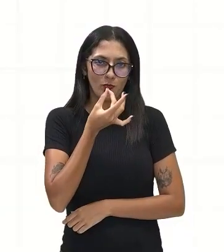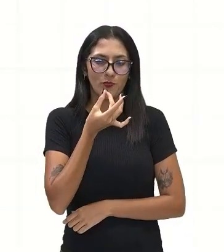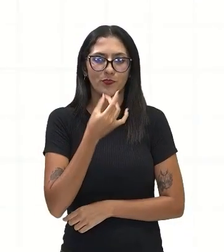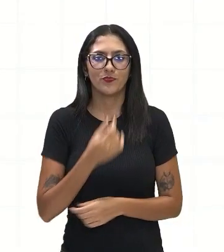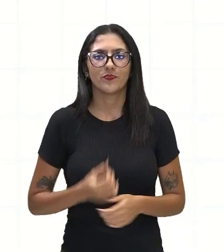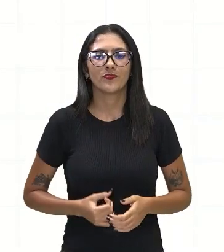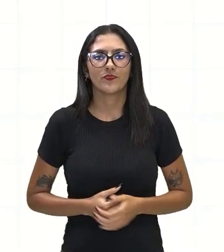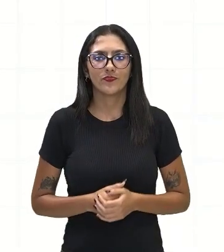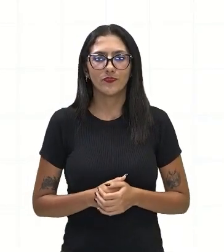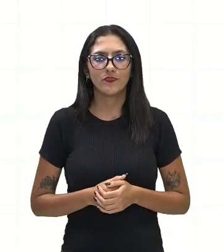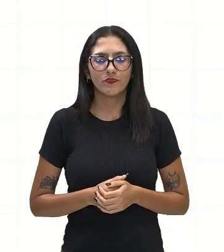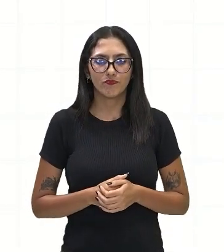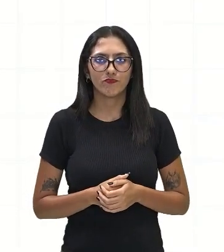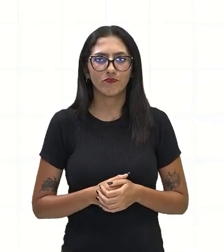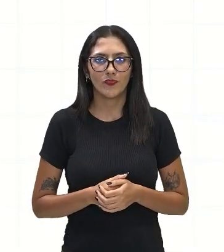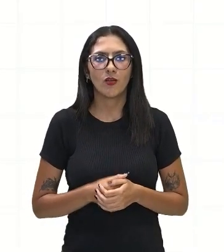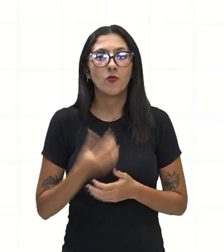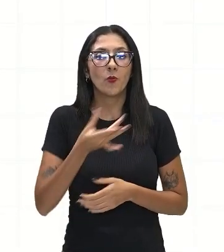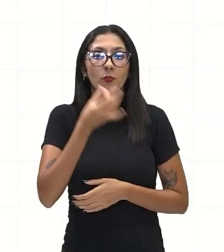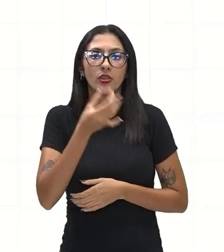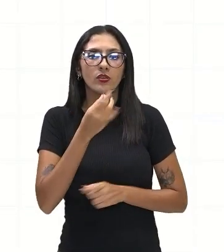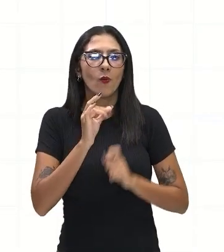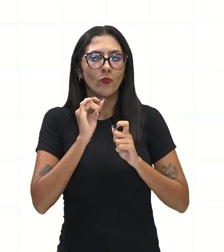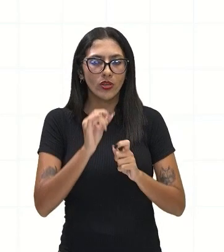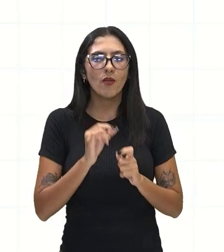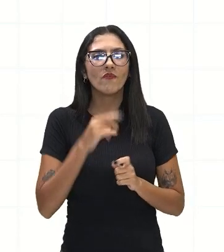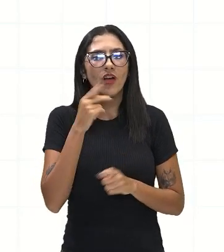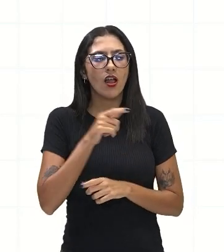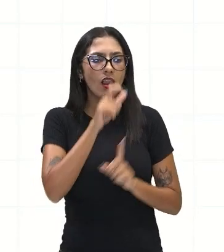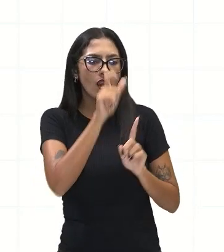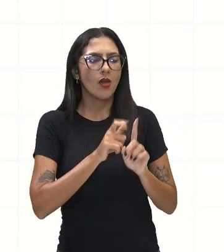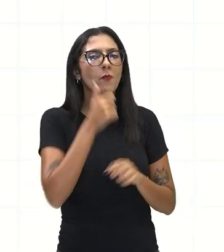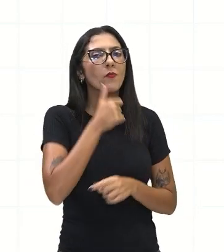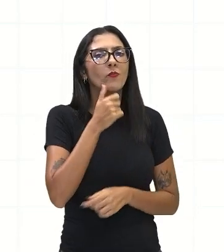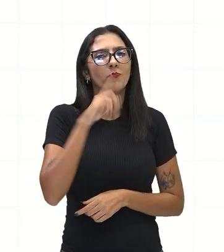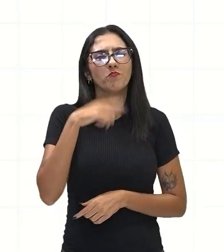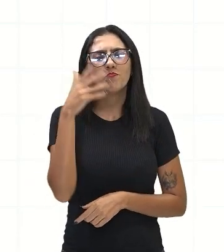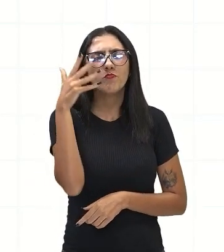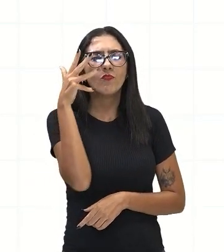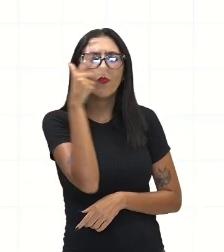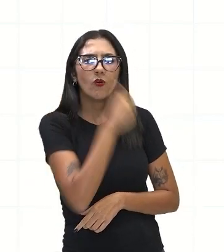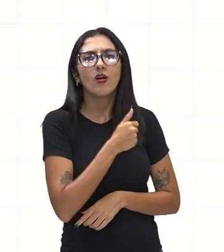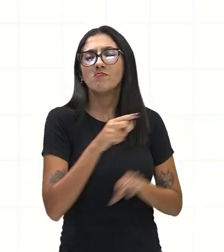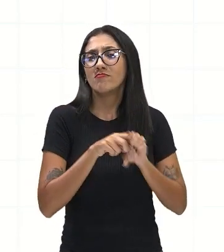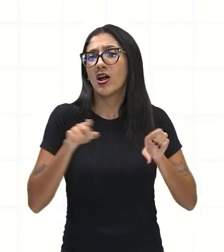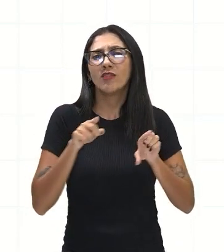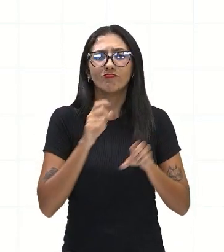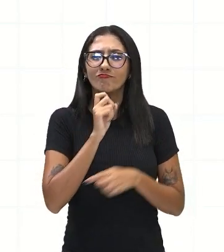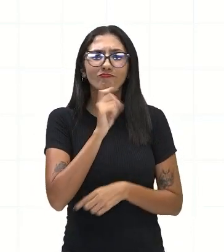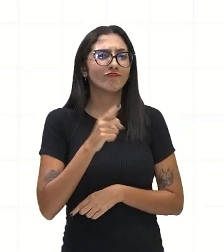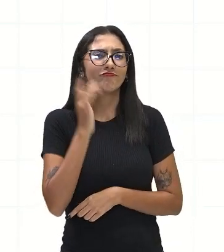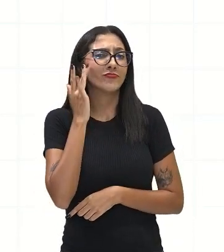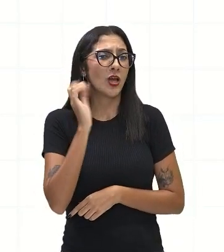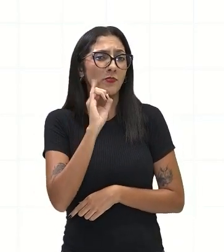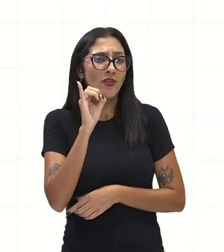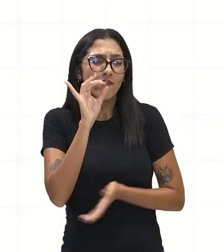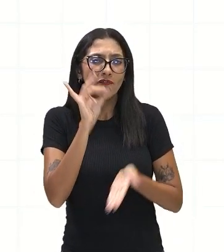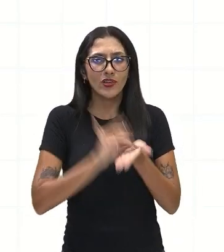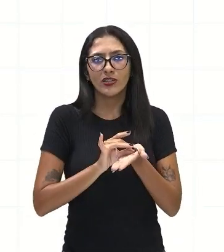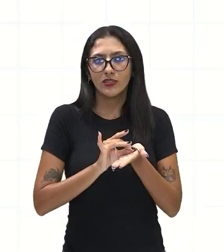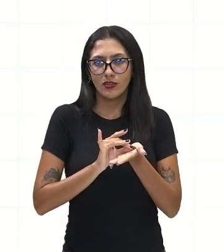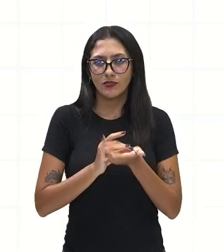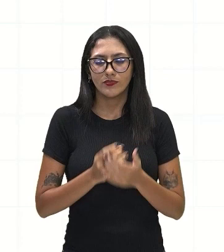muito bonita, mas é bem difícil de se saber se é verdade, até porque o conceito de beleza é